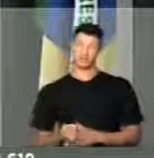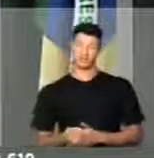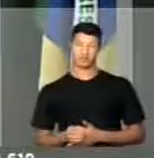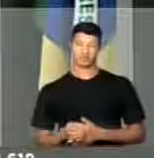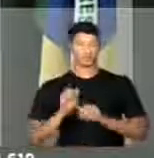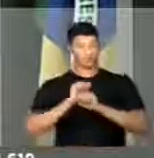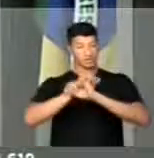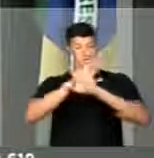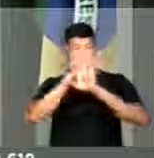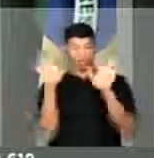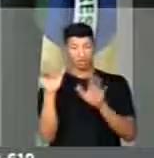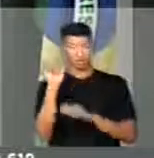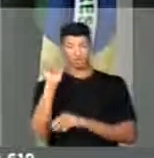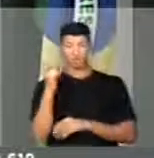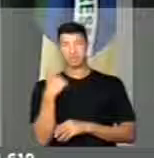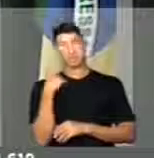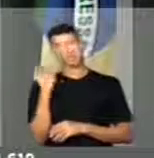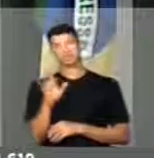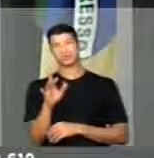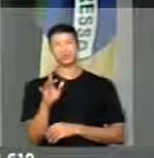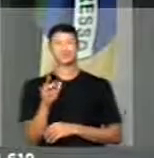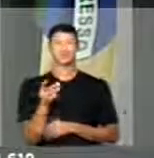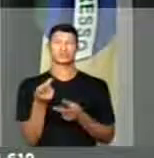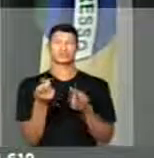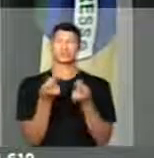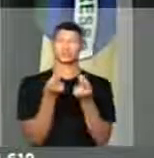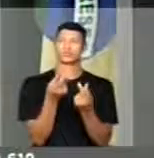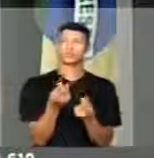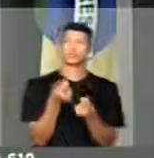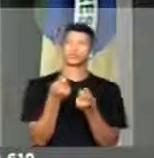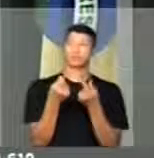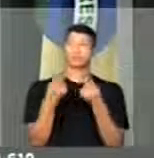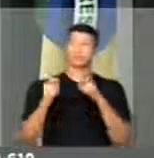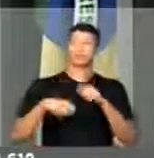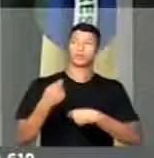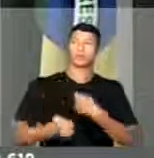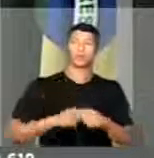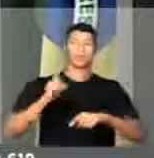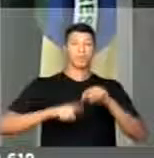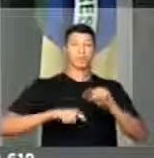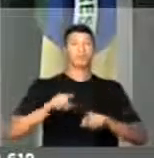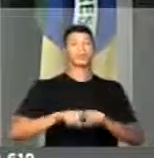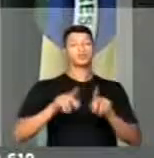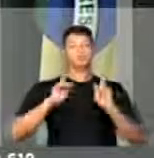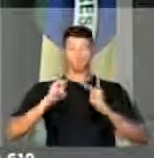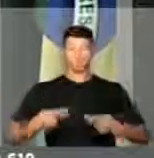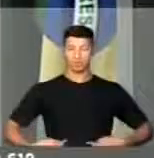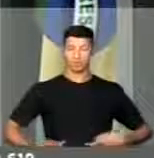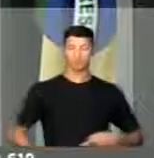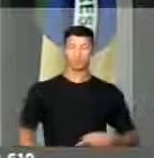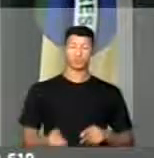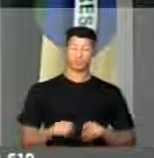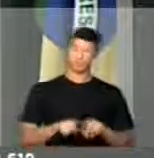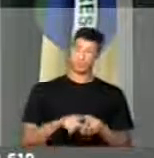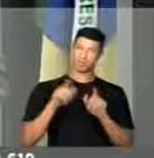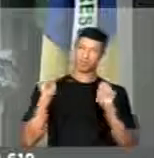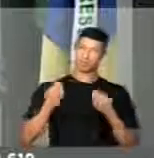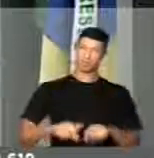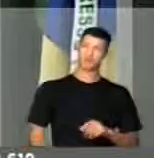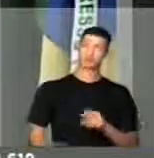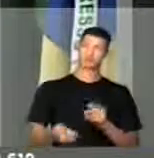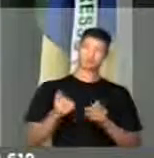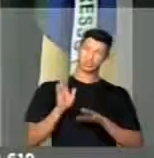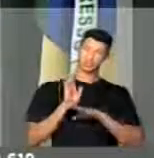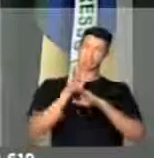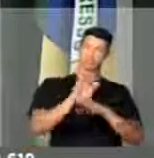É claro que não só recursos econômicos, materiais e humanos são capazes de